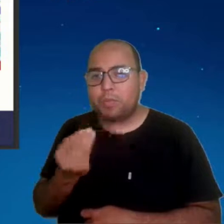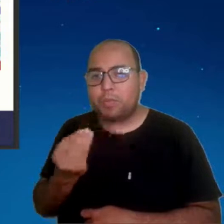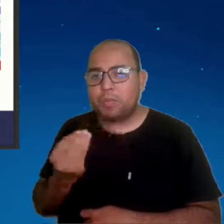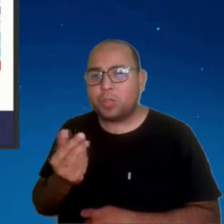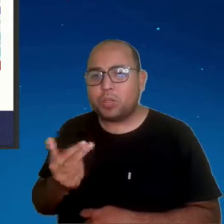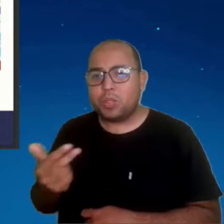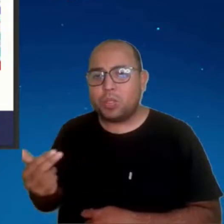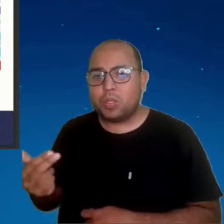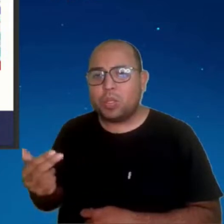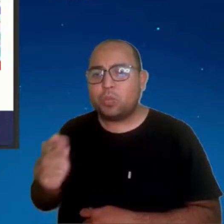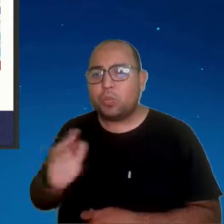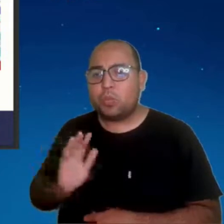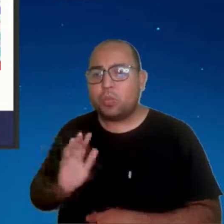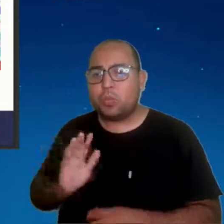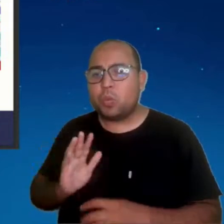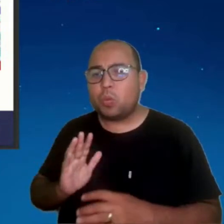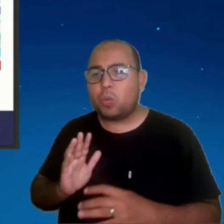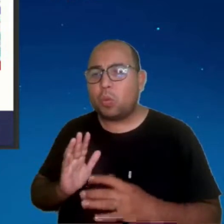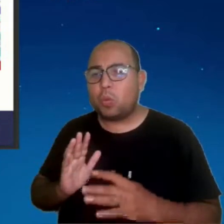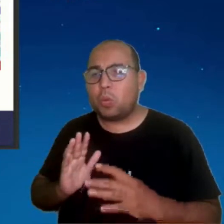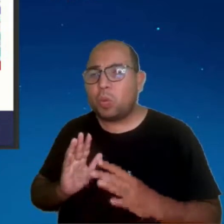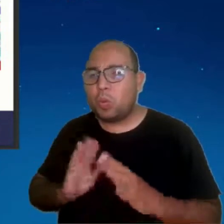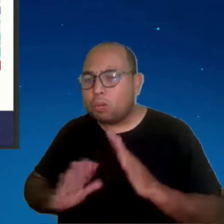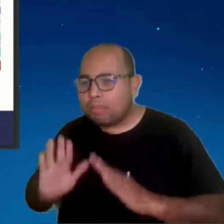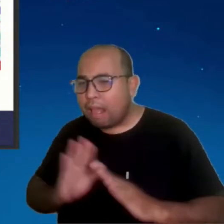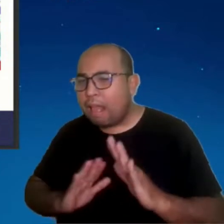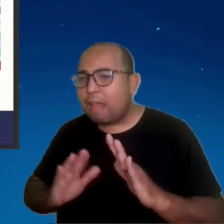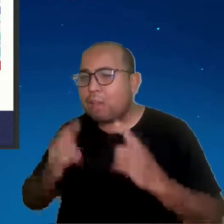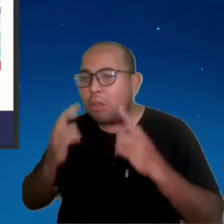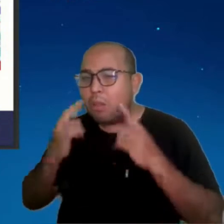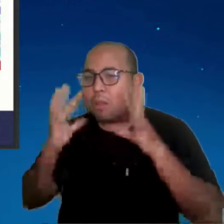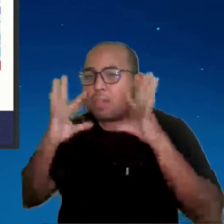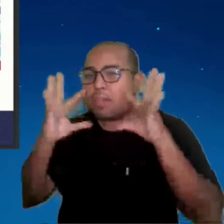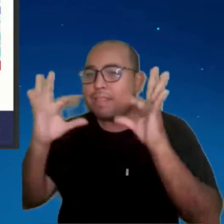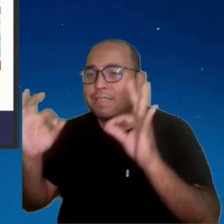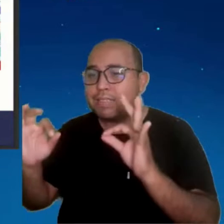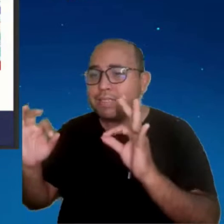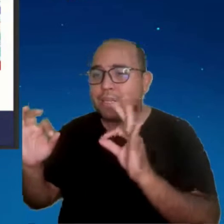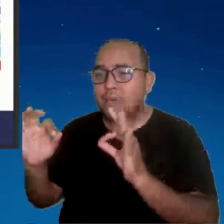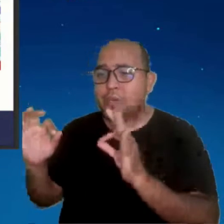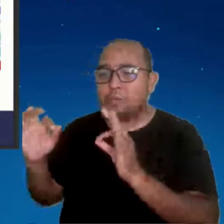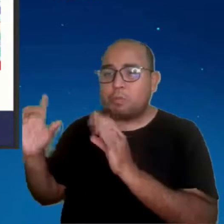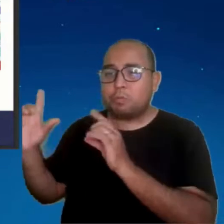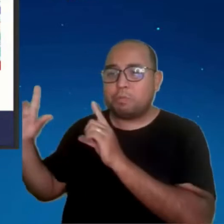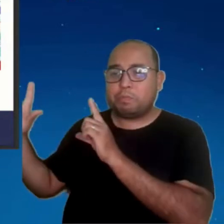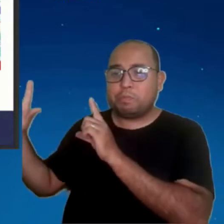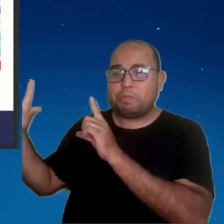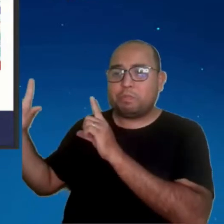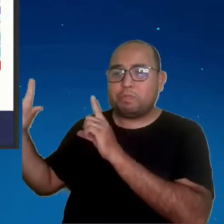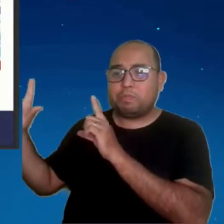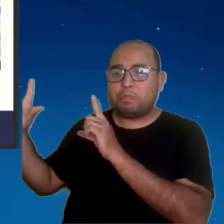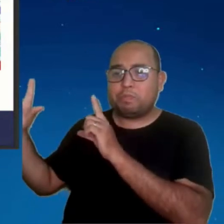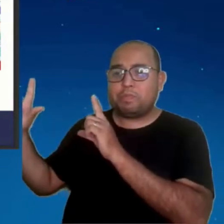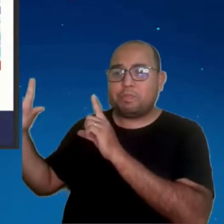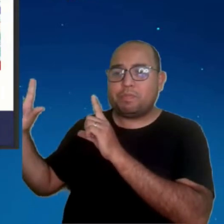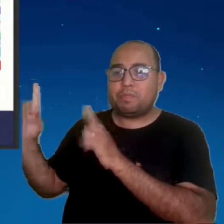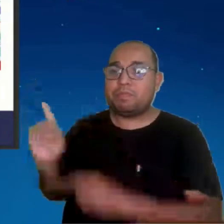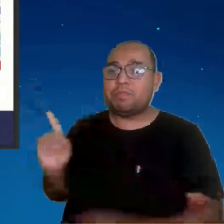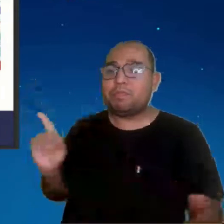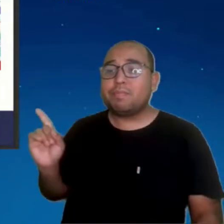com muito cuidado, eu quero que vocês prestem atenção nessa tela. Será que estamos preparados? Eu acho que ainda